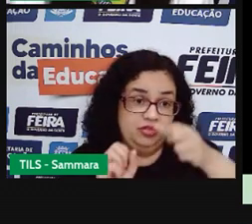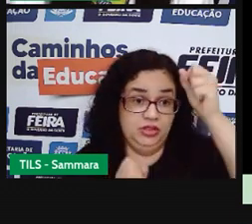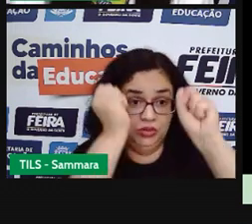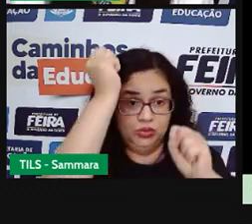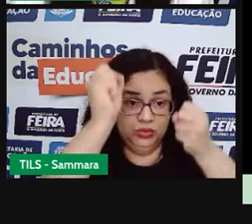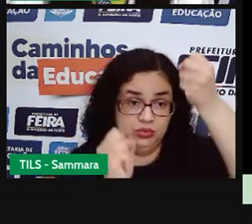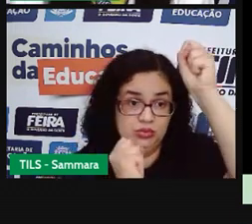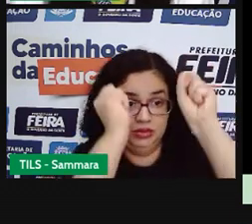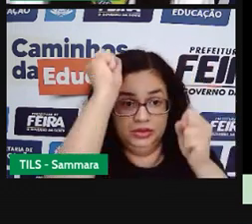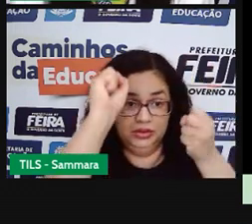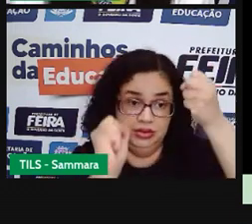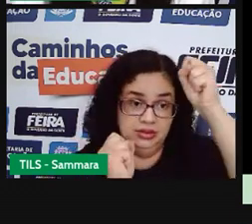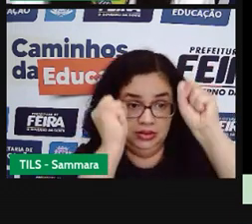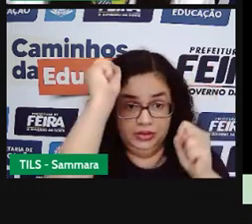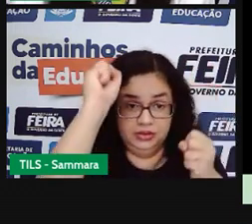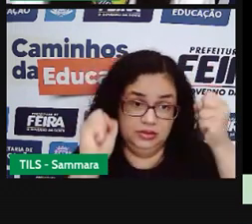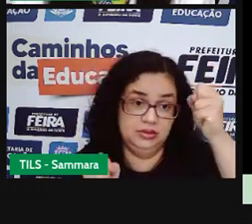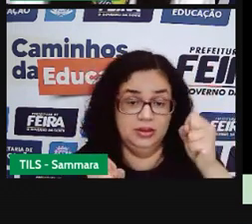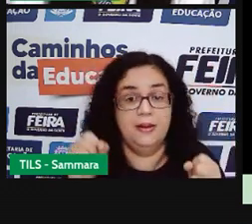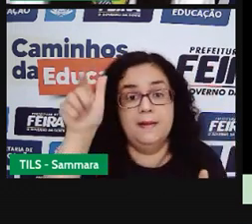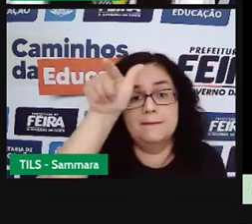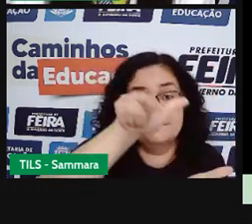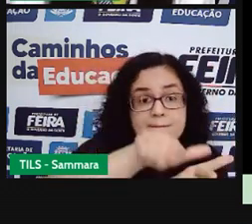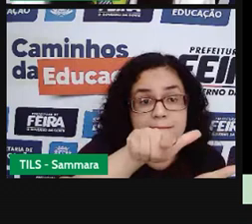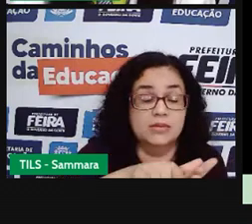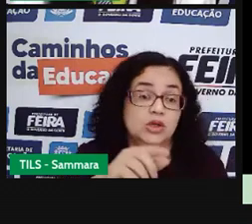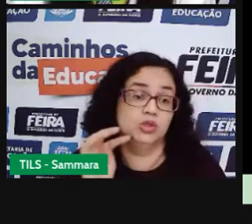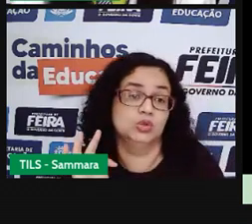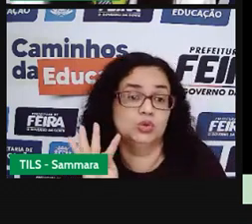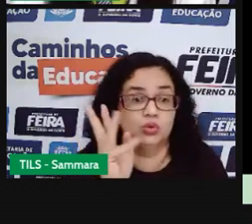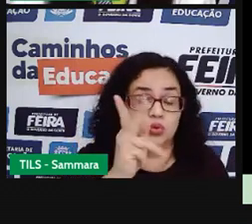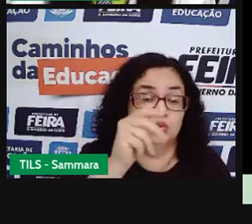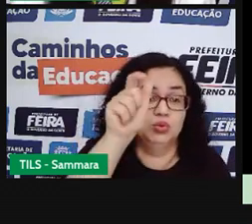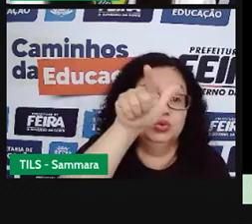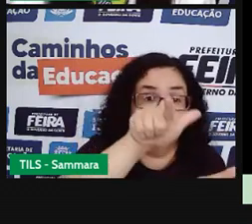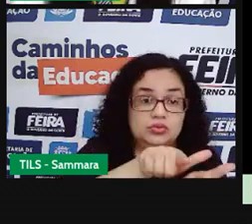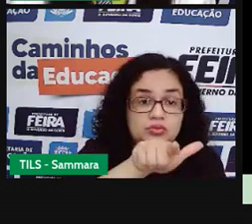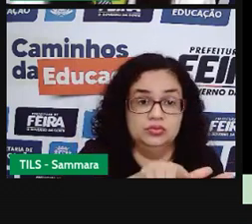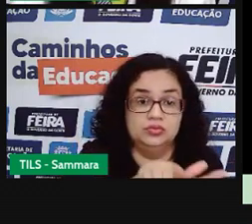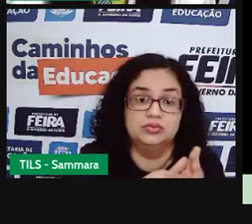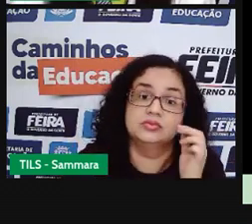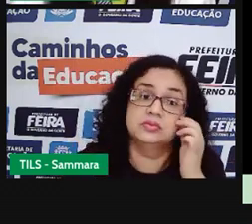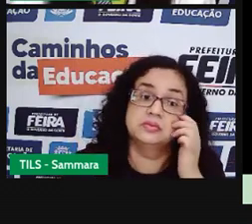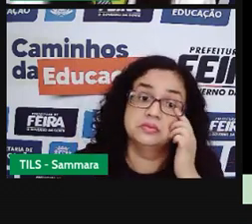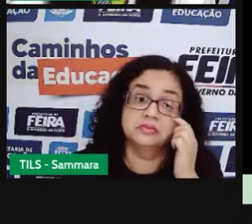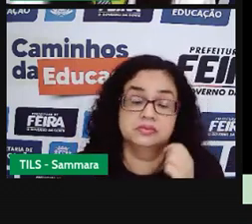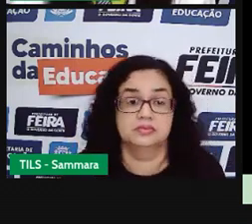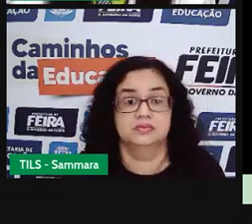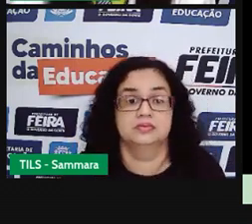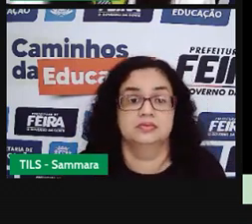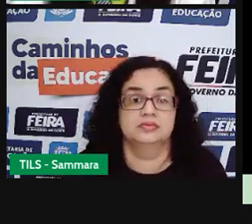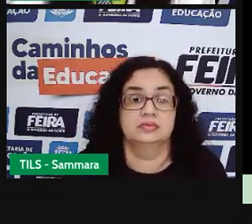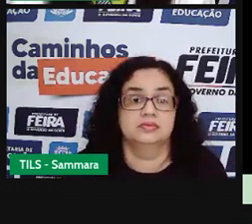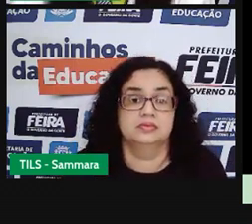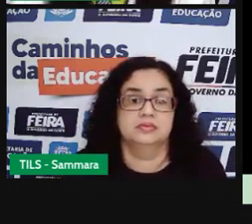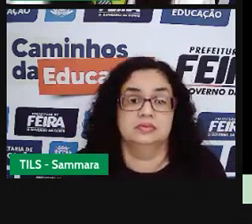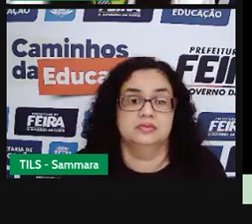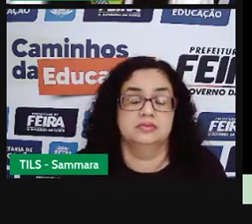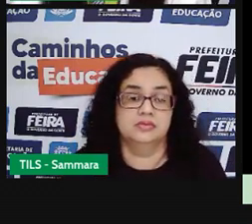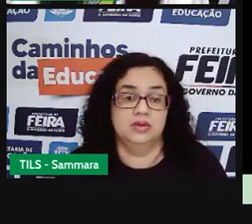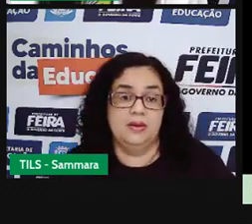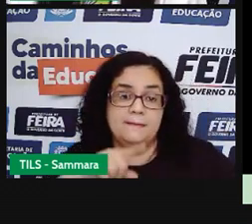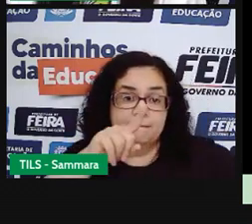Mas utilizaram aí o papel todos são papel e aí o papel eh então um produto é um